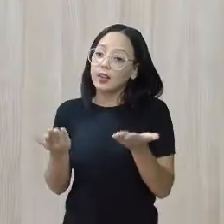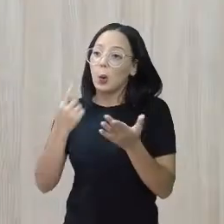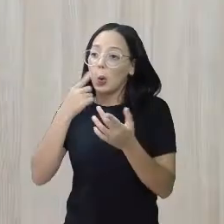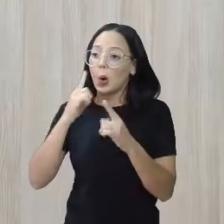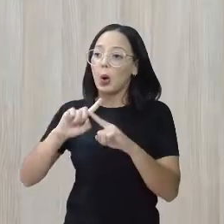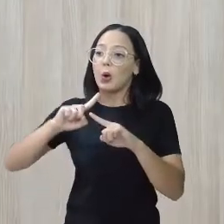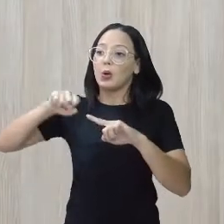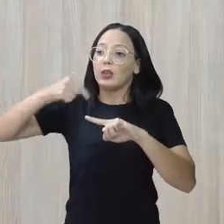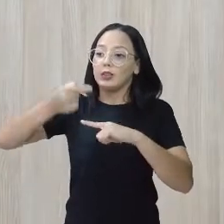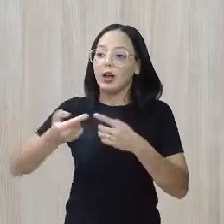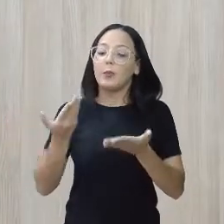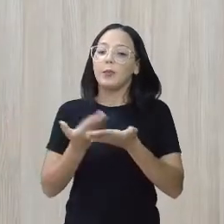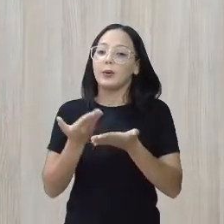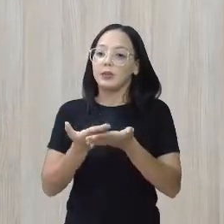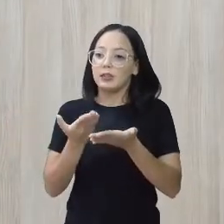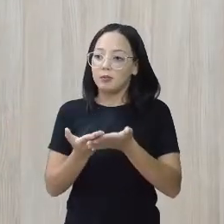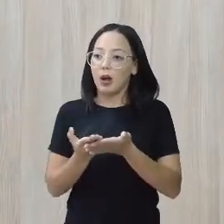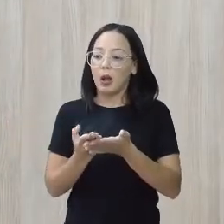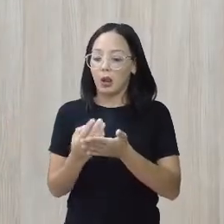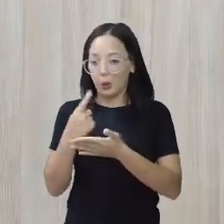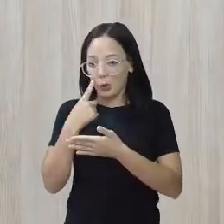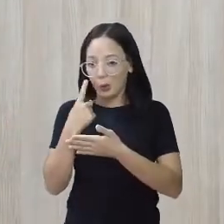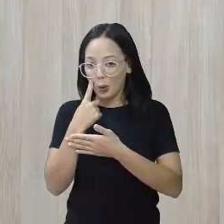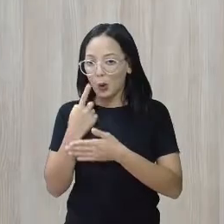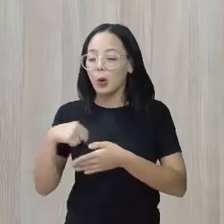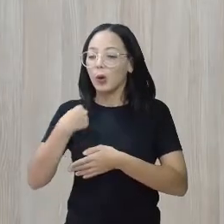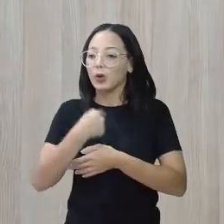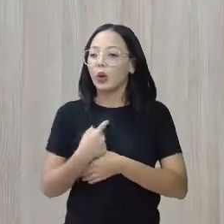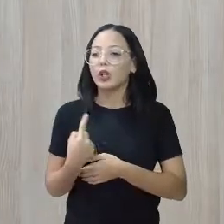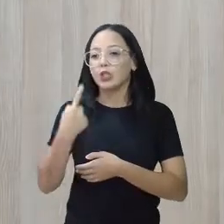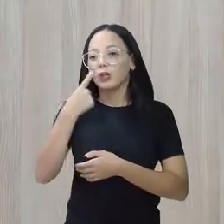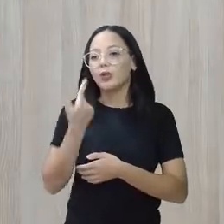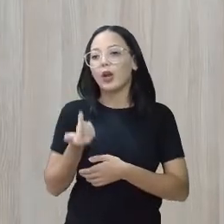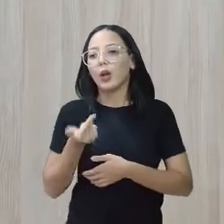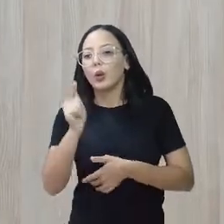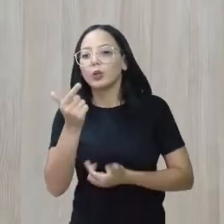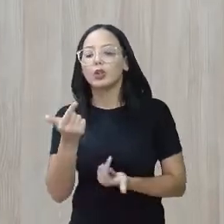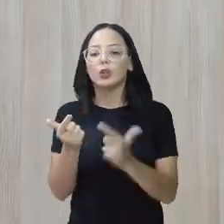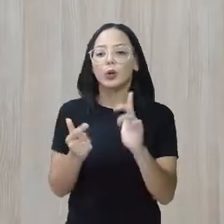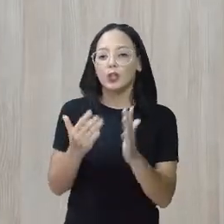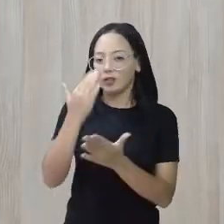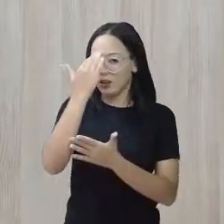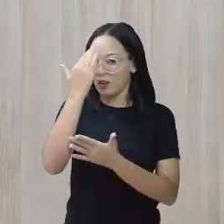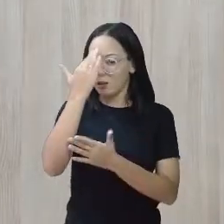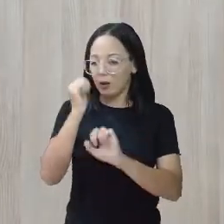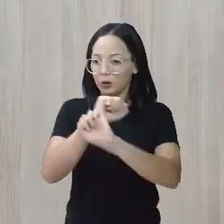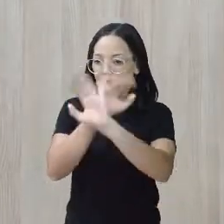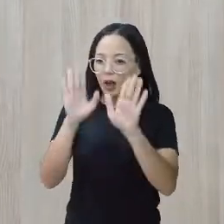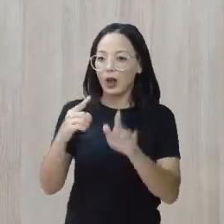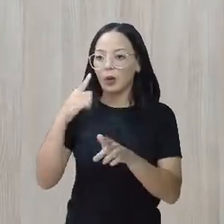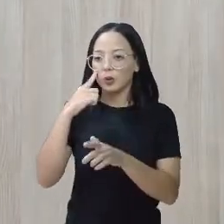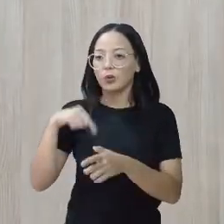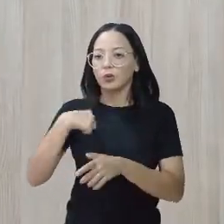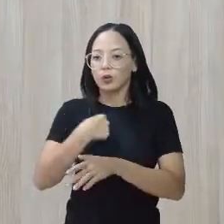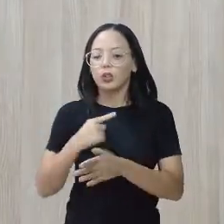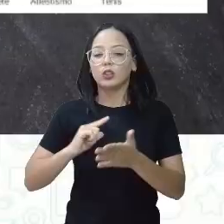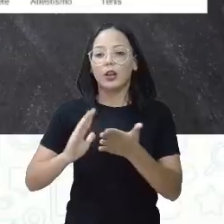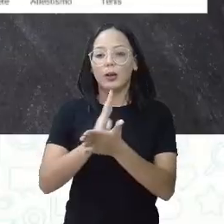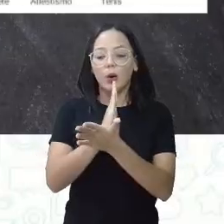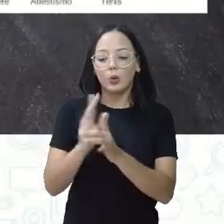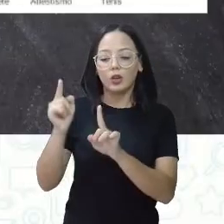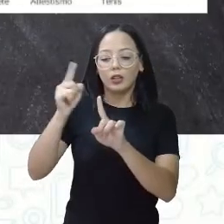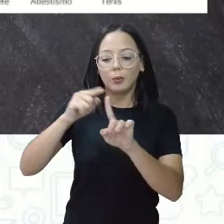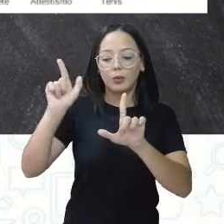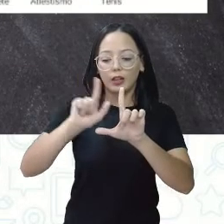Na próxima aula, que era aqui onde eu queria chegar, a gente vai ver outras interpretações. Vamos ver alguns elementos de gráfico